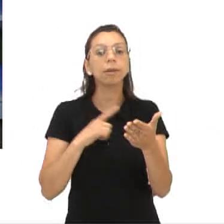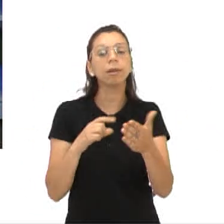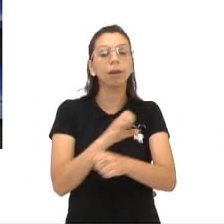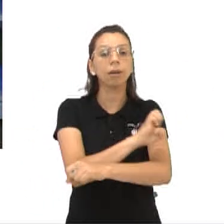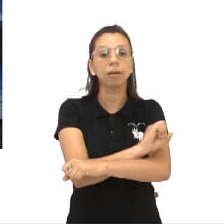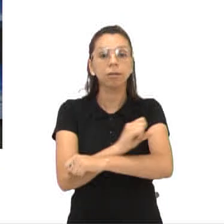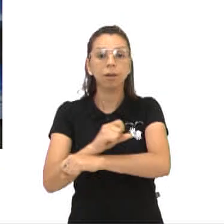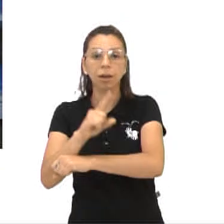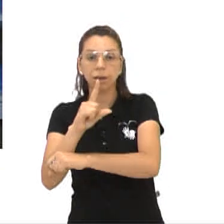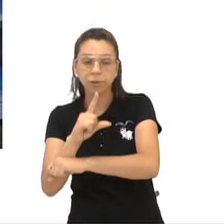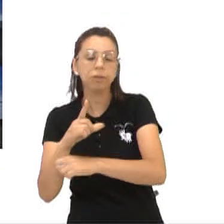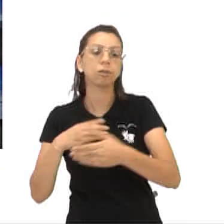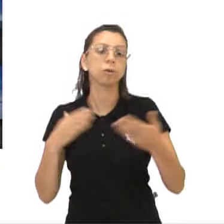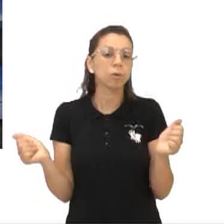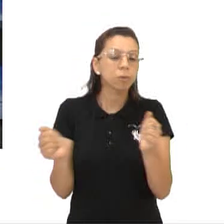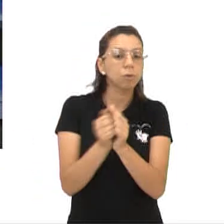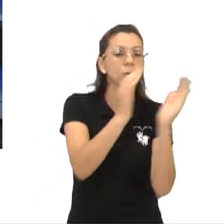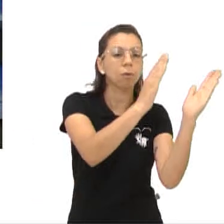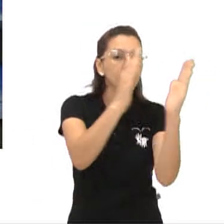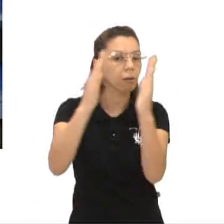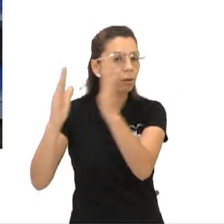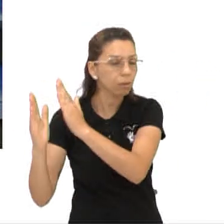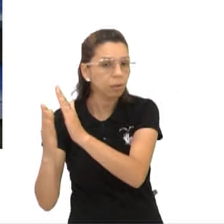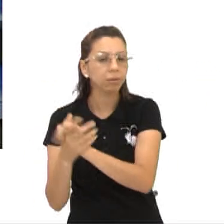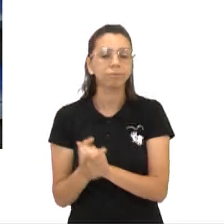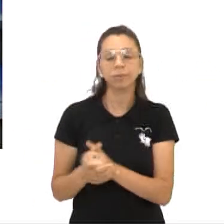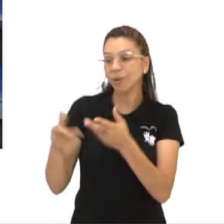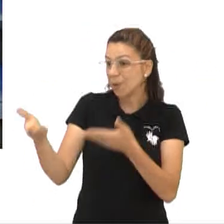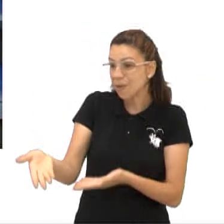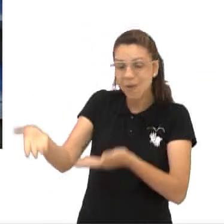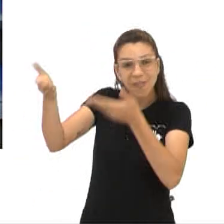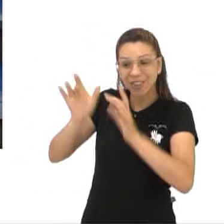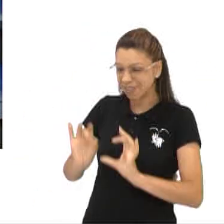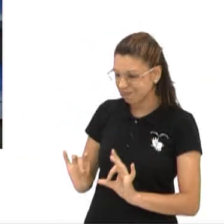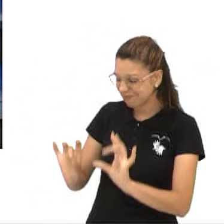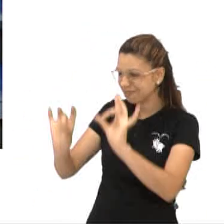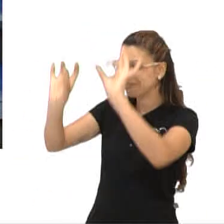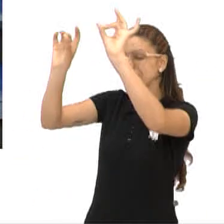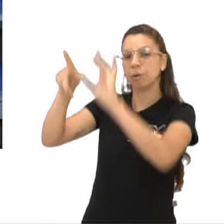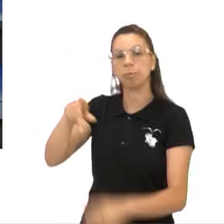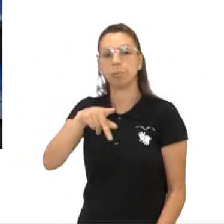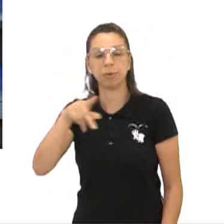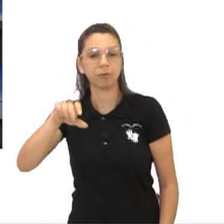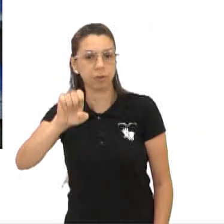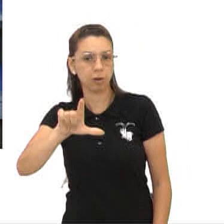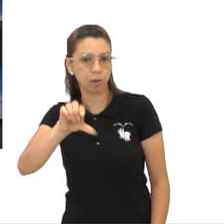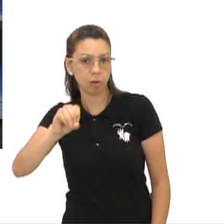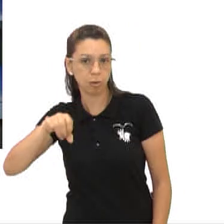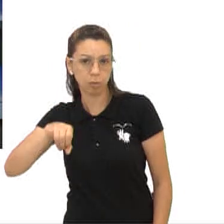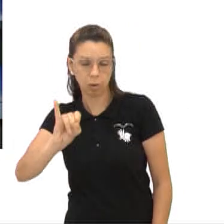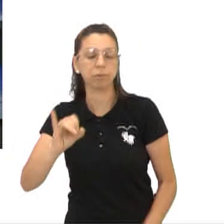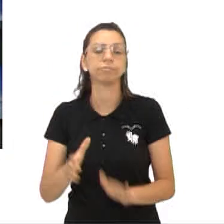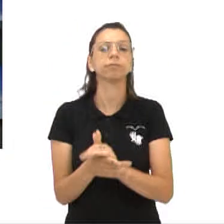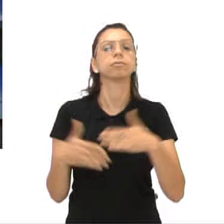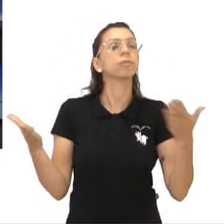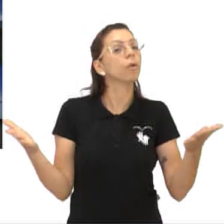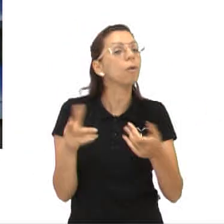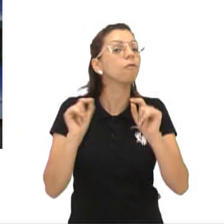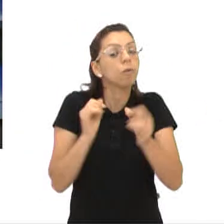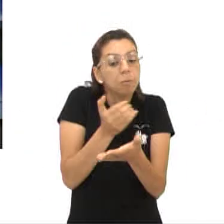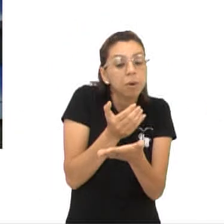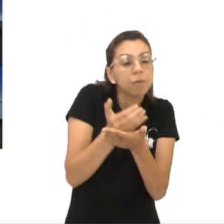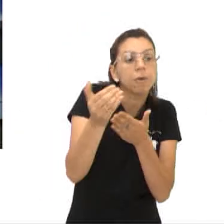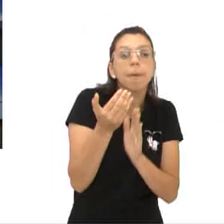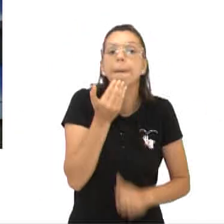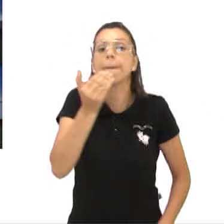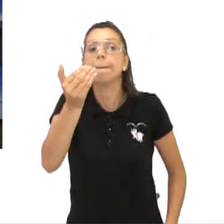Estado da Educação, na nossa biblioteca aqui, com um convidado muito especial, o professor Eloy Correia. E eu vou começar